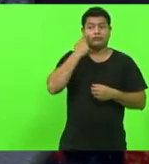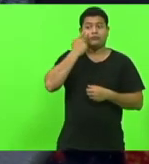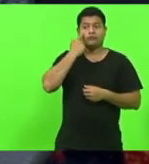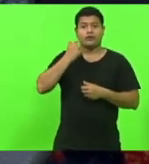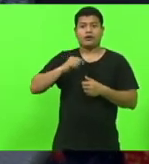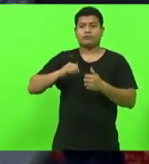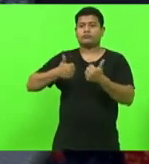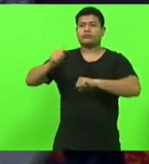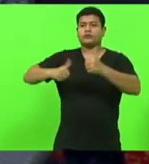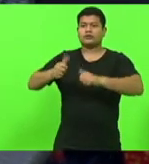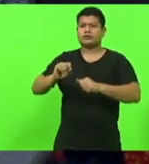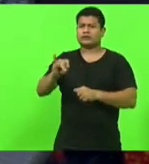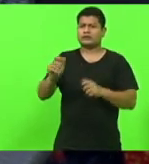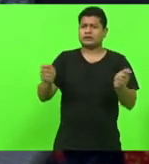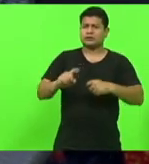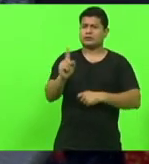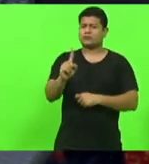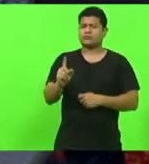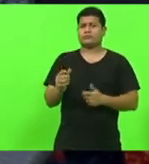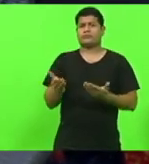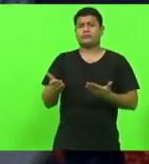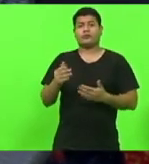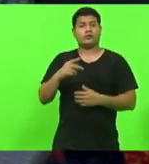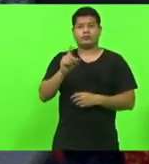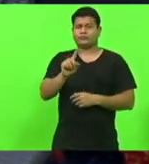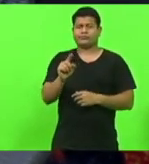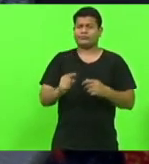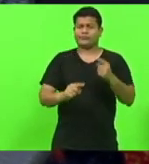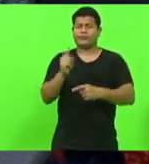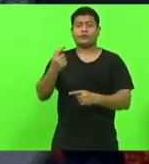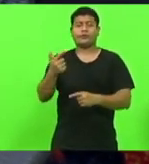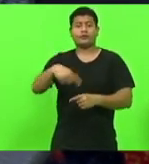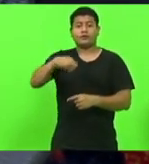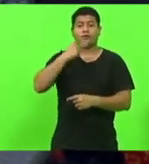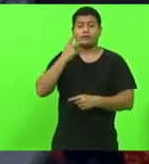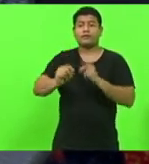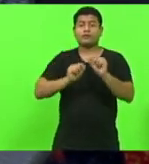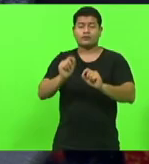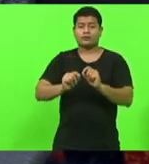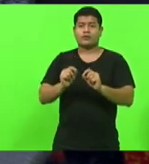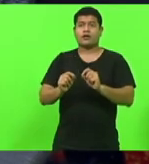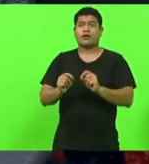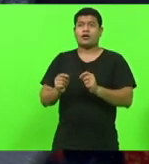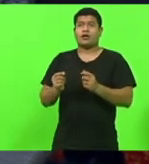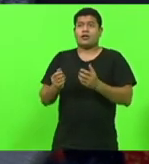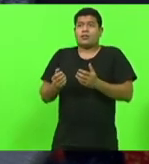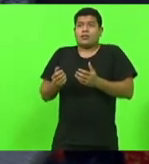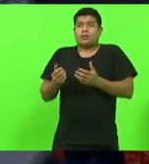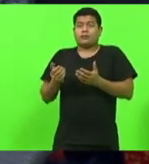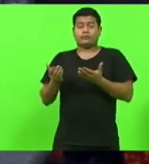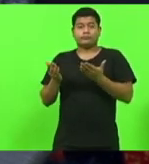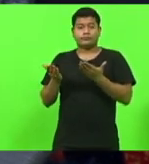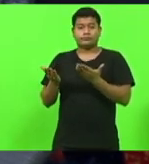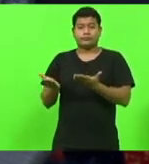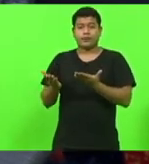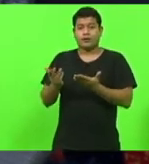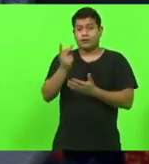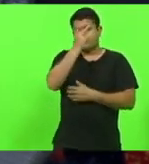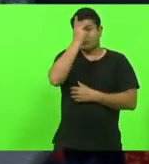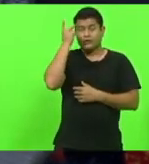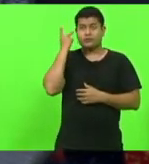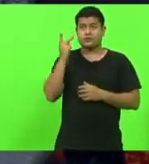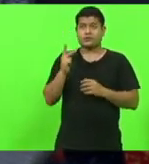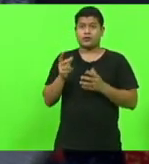recomposição da Polícia Penal, considerando a possibilidade de reingresso de pessoas que já deixaram esse serviço